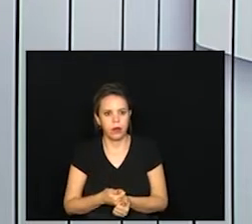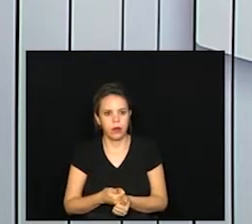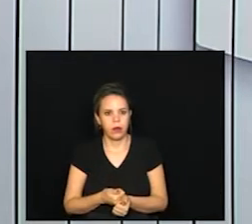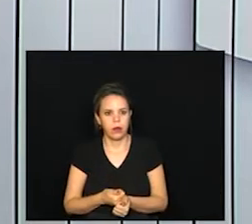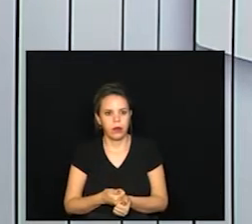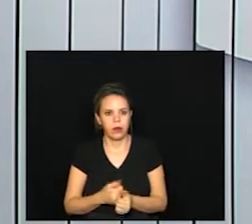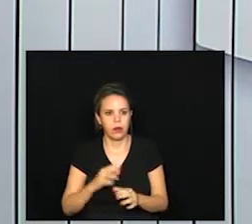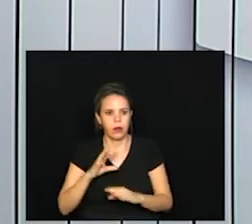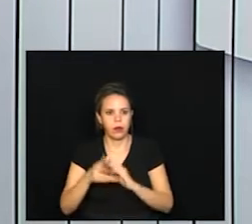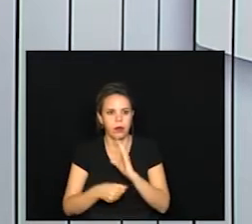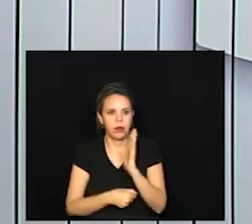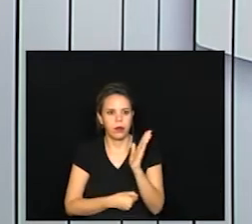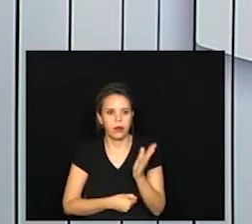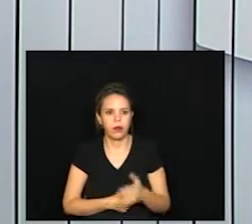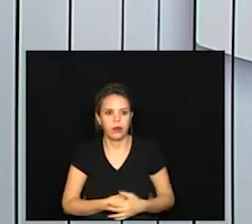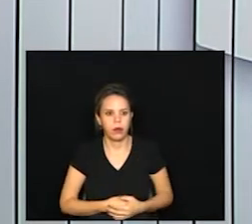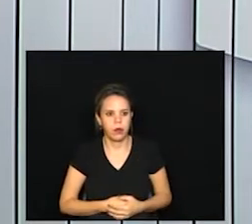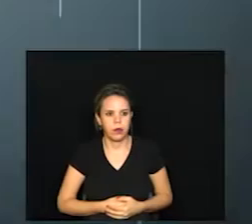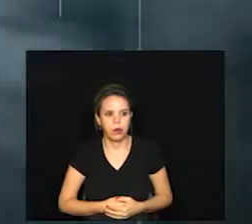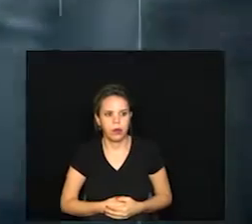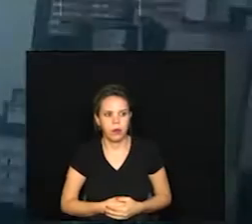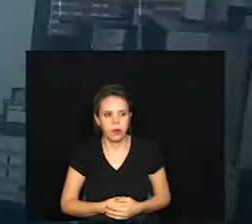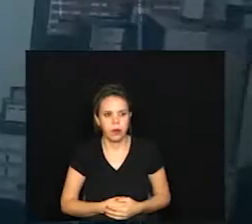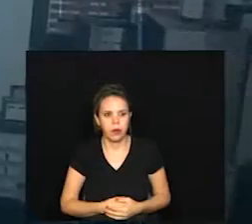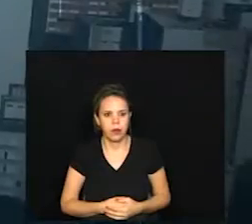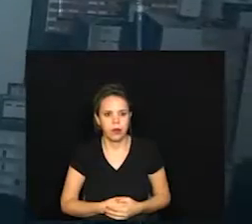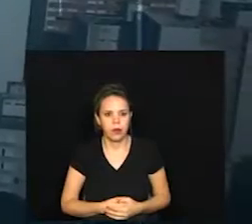nosso Câmara Total.